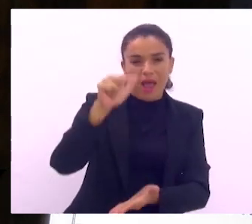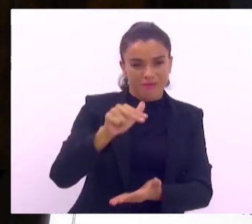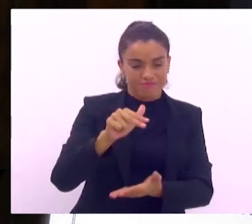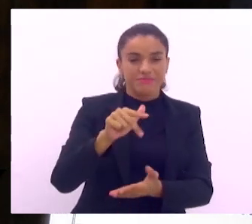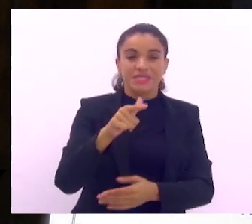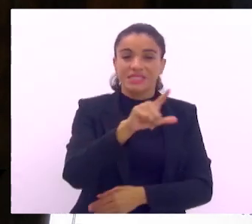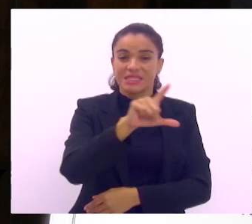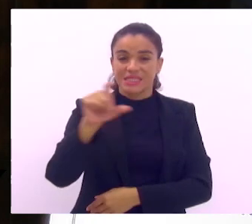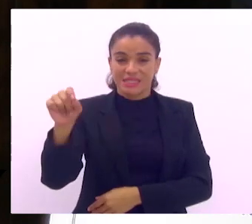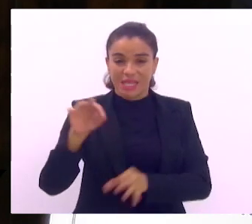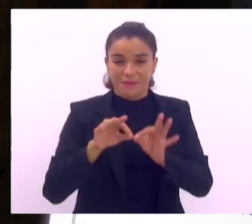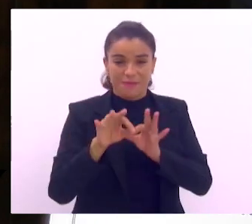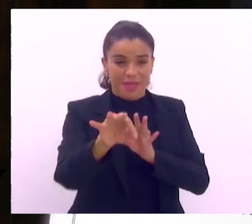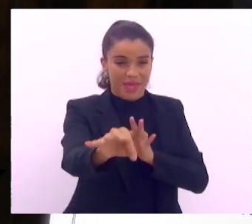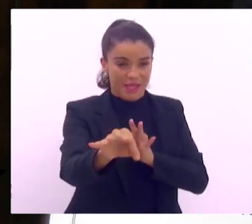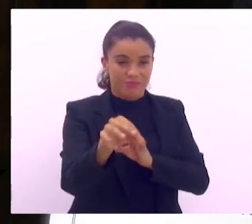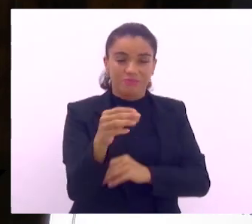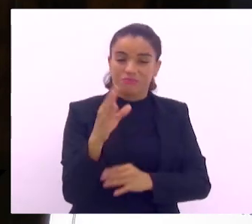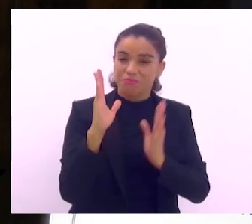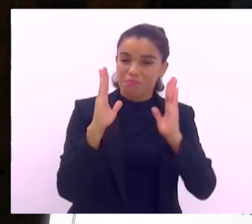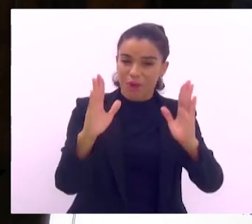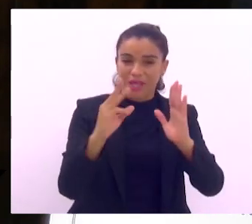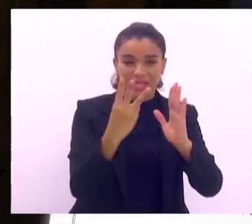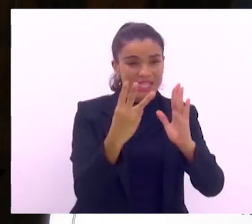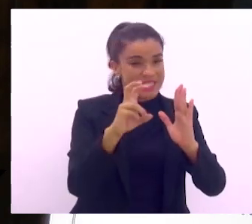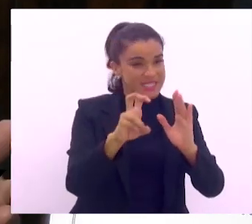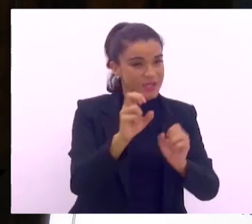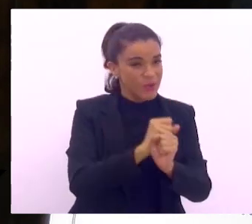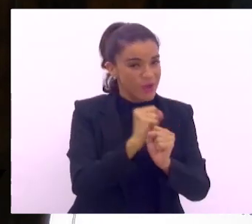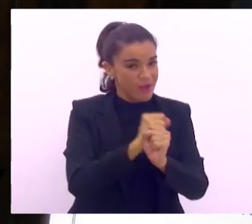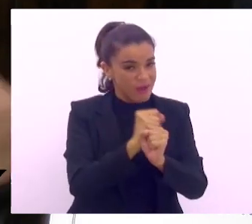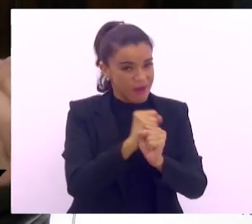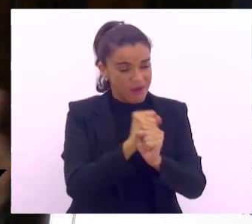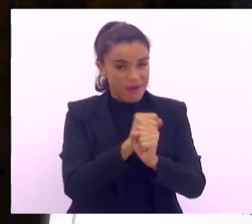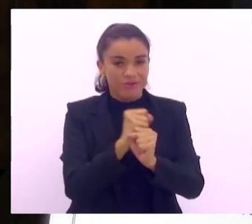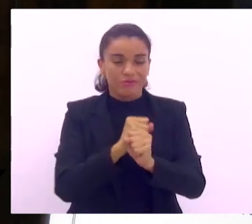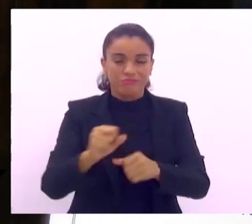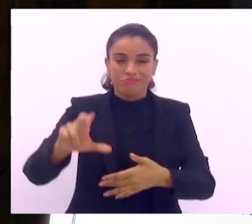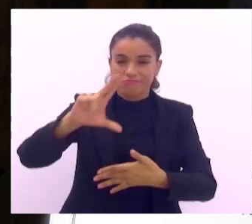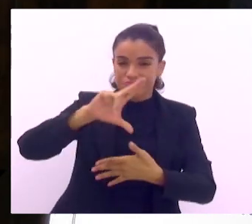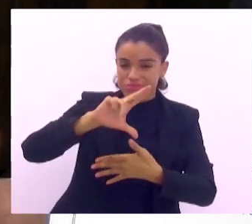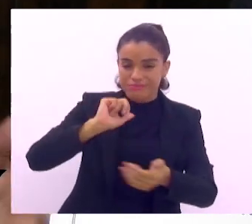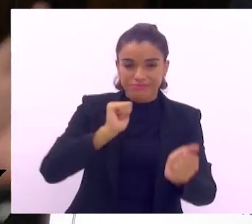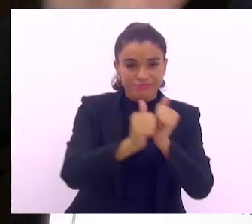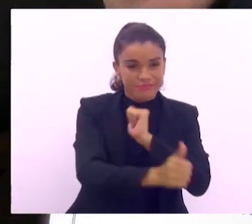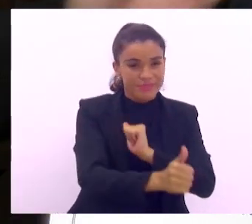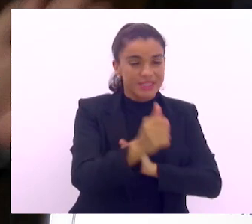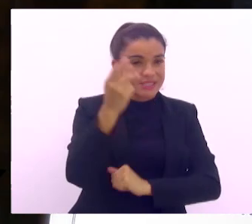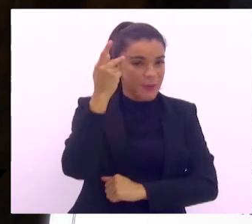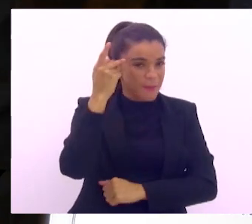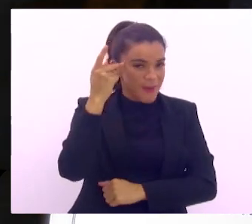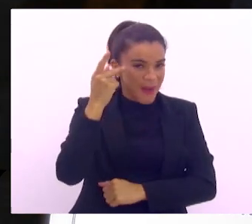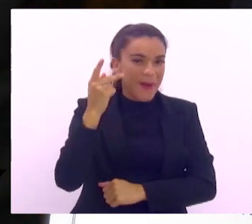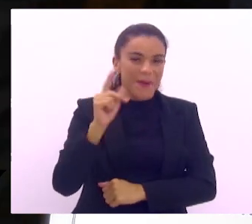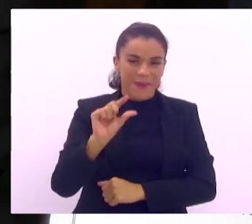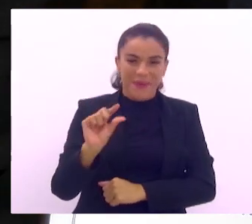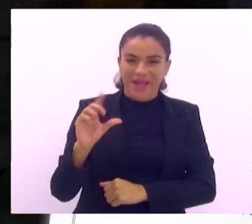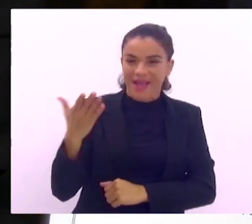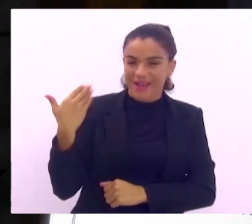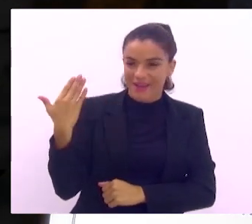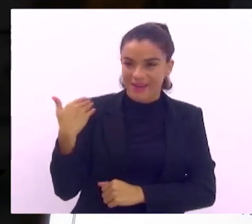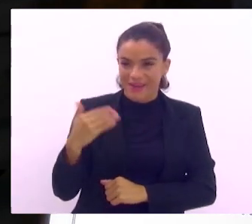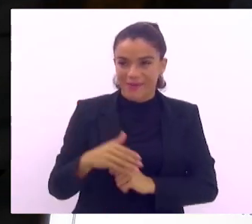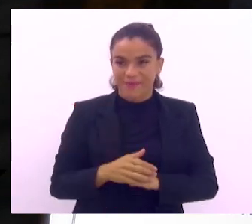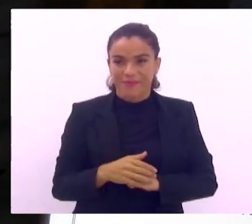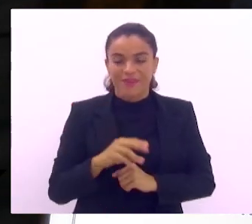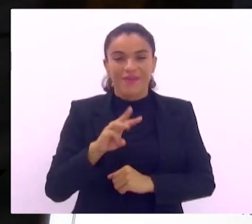100 metros por 35 anos, recém-quebrado no Campeonato Sul-Americano de Atletismo, realizado em São Paulo agora, na gestão